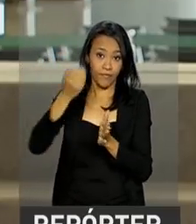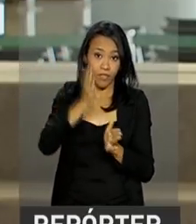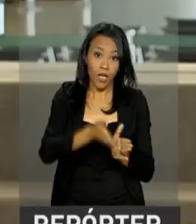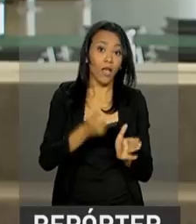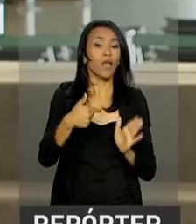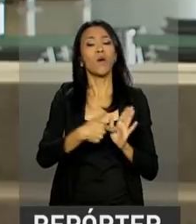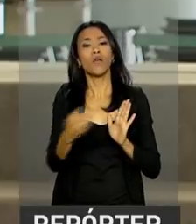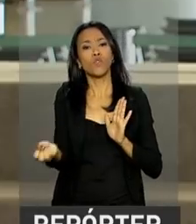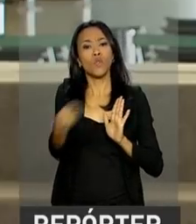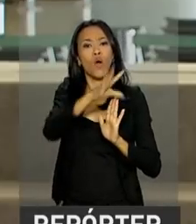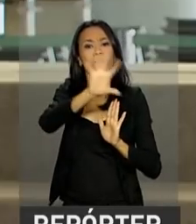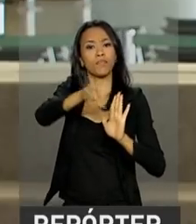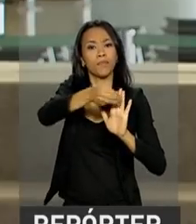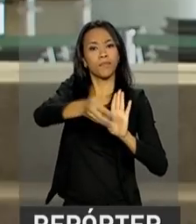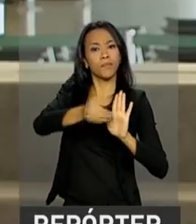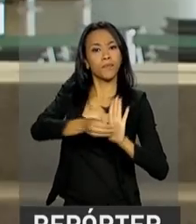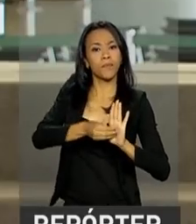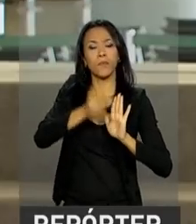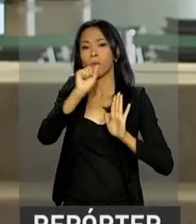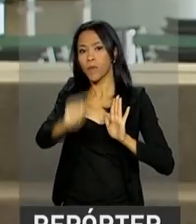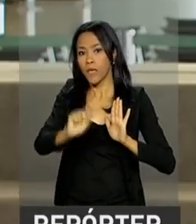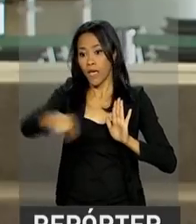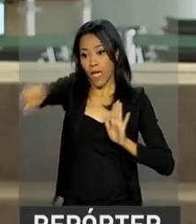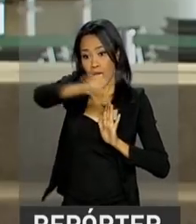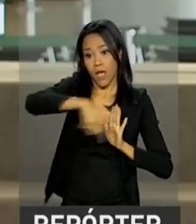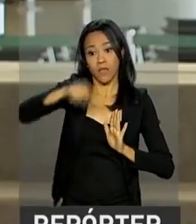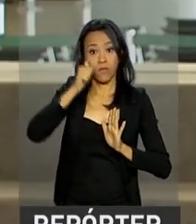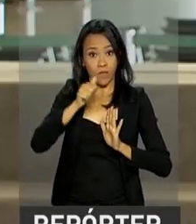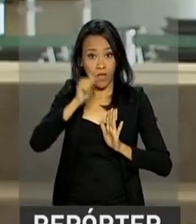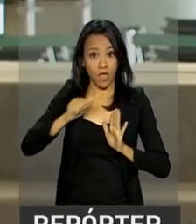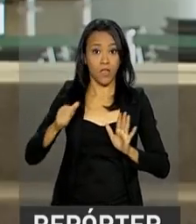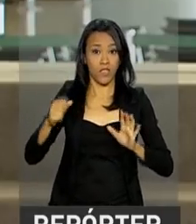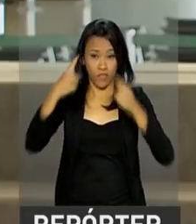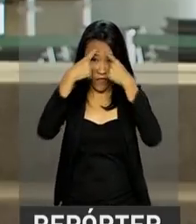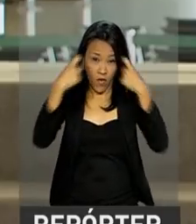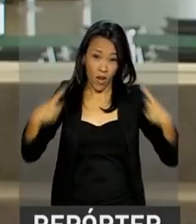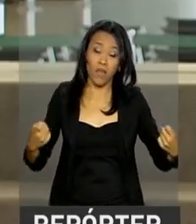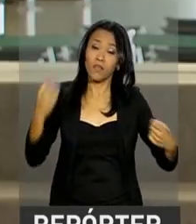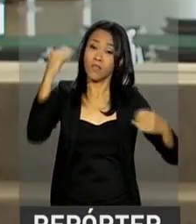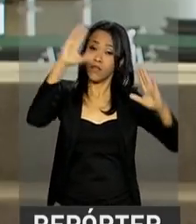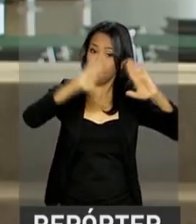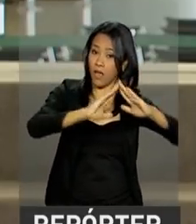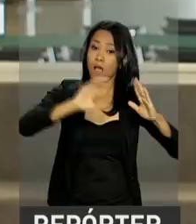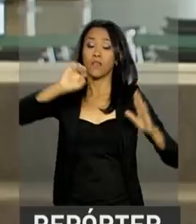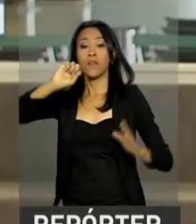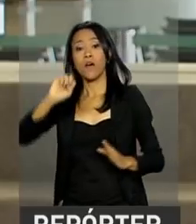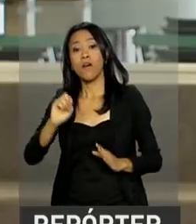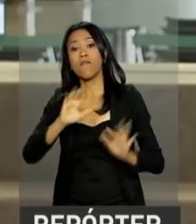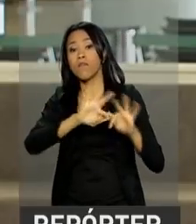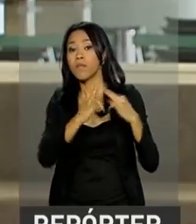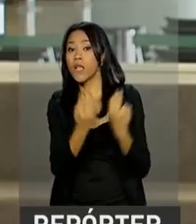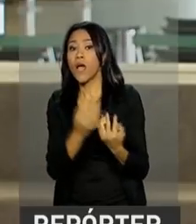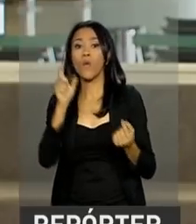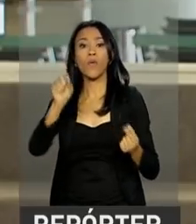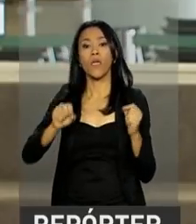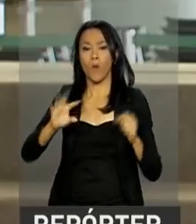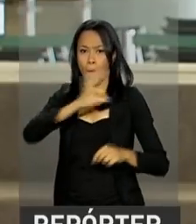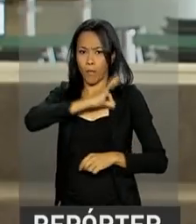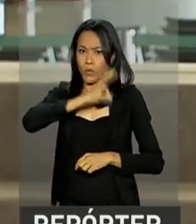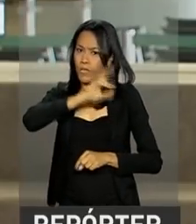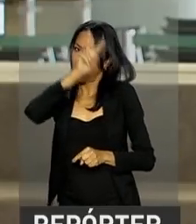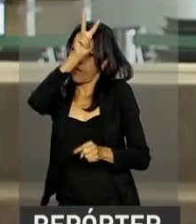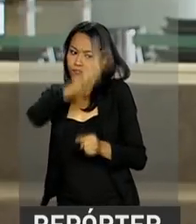garantem as mulheres em situação de violência doméstica e familiar o atendimento policial e